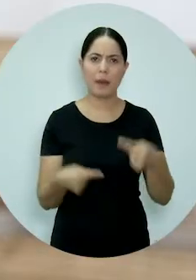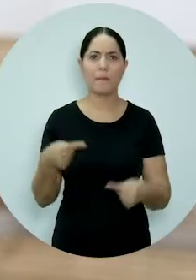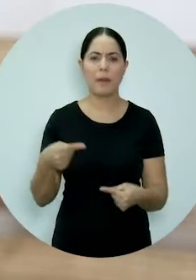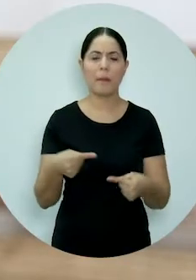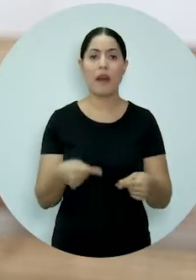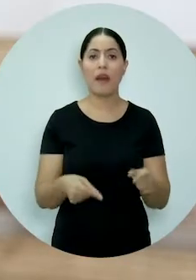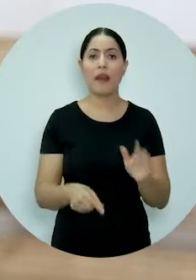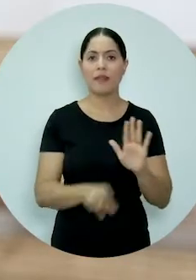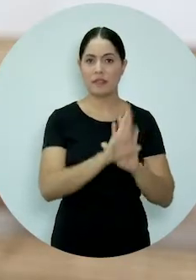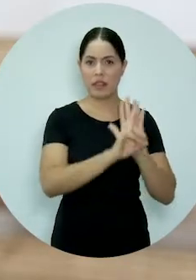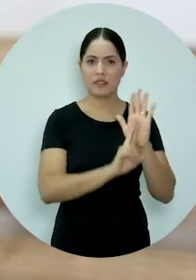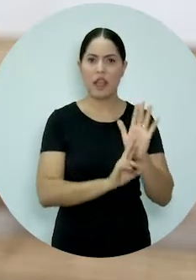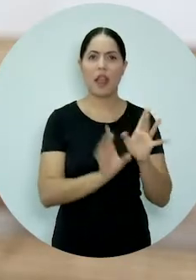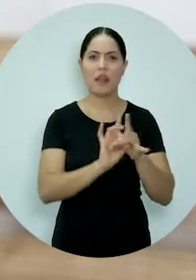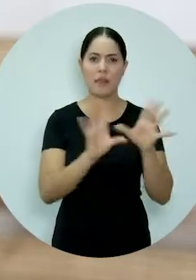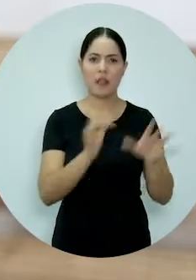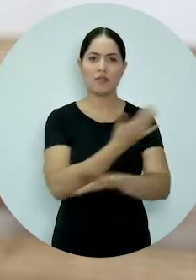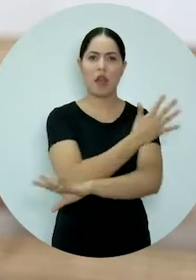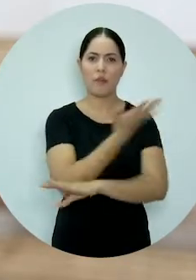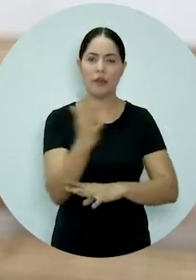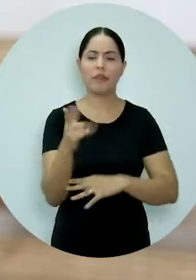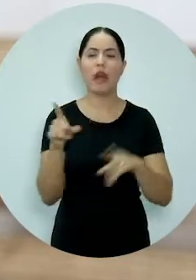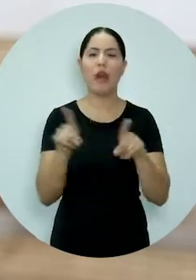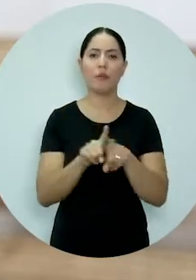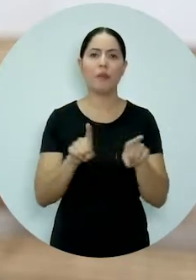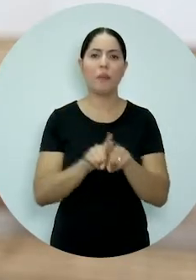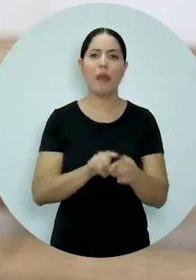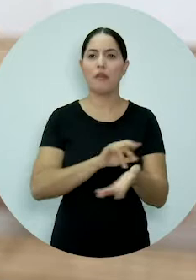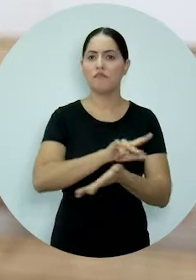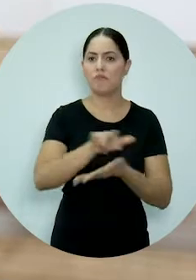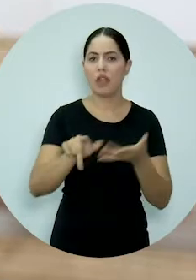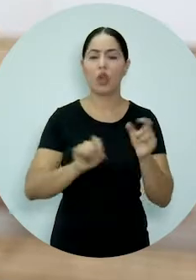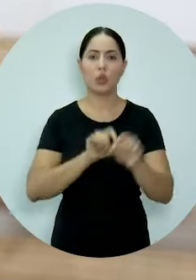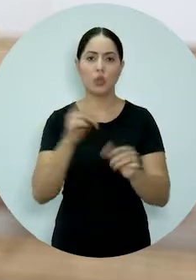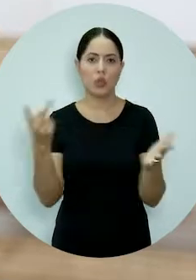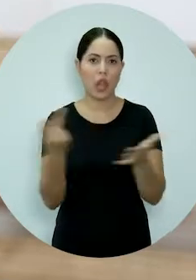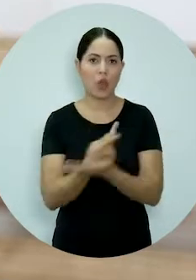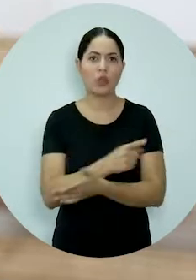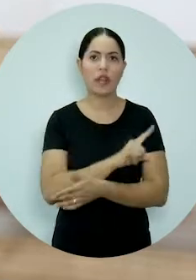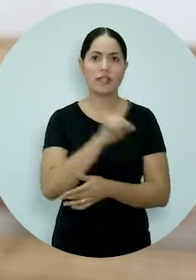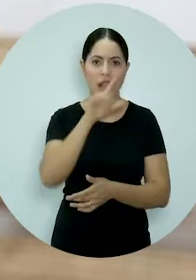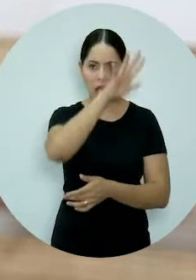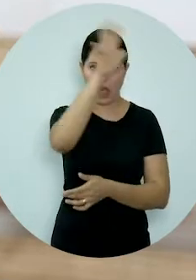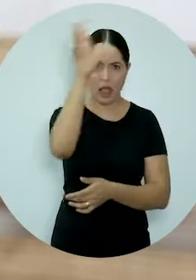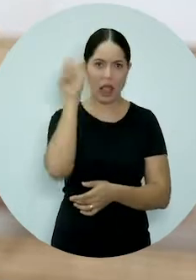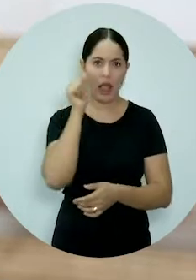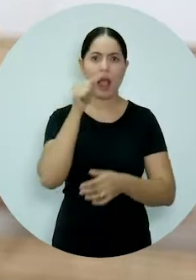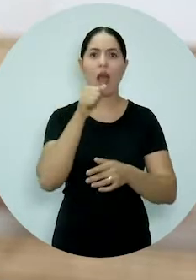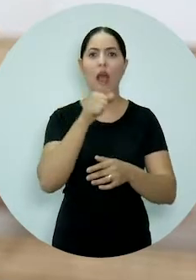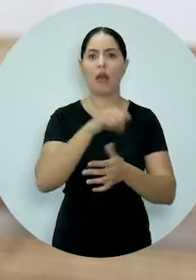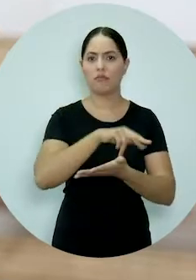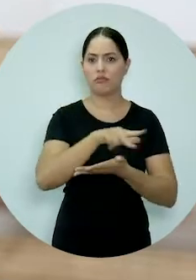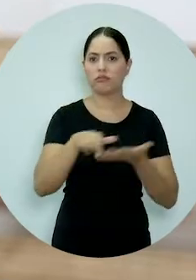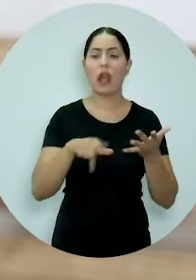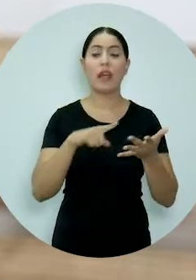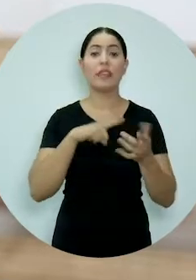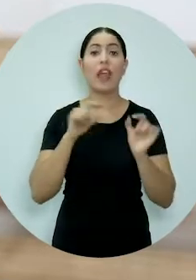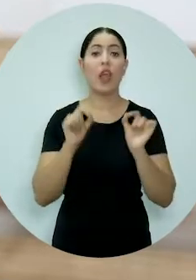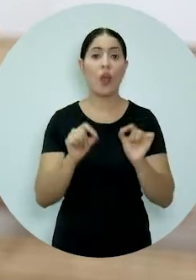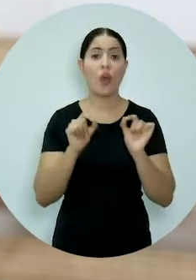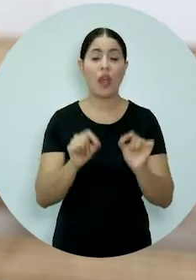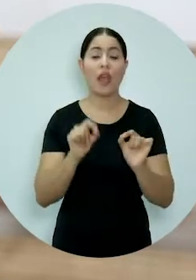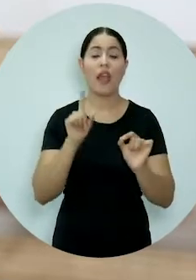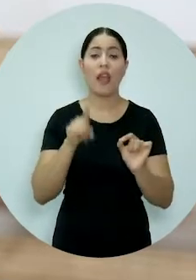que envolve o licenciamento ambiental, das suas obrigatoriedades que ocorram na Amazônia, repercute